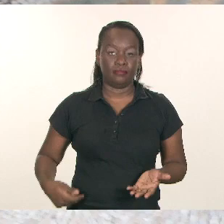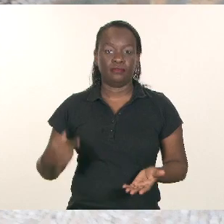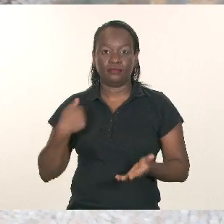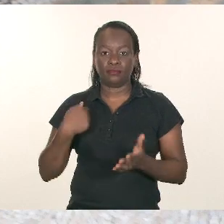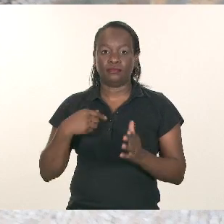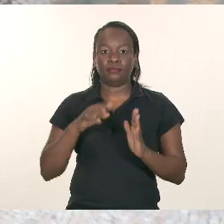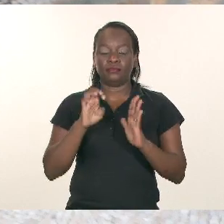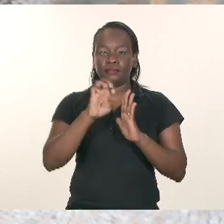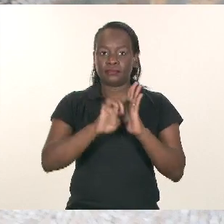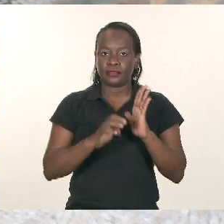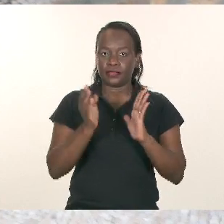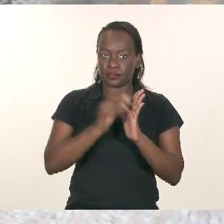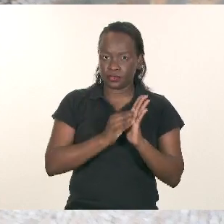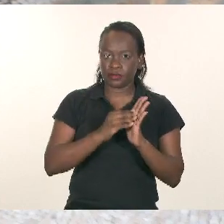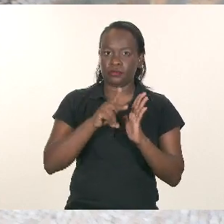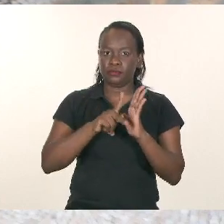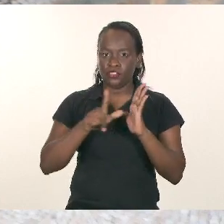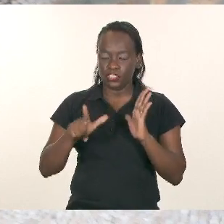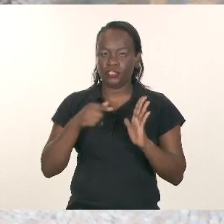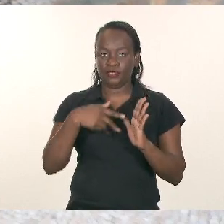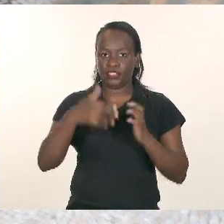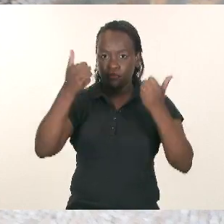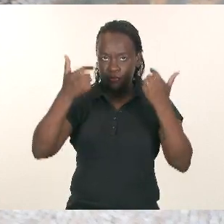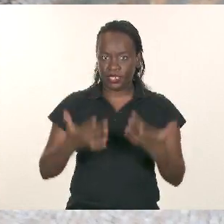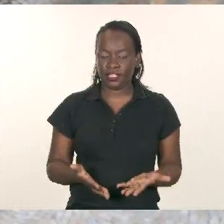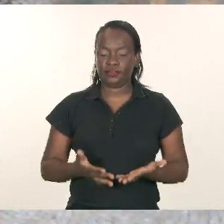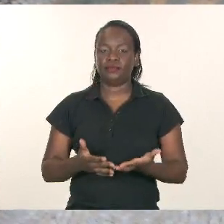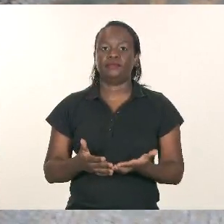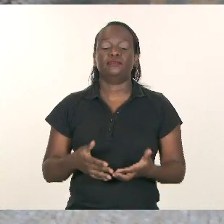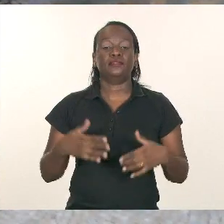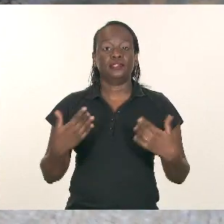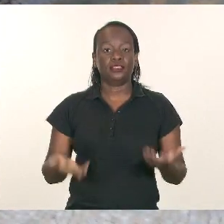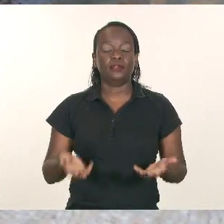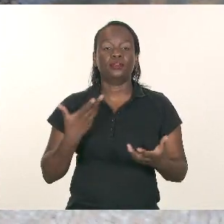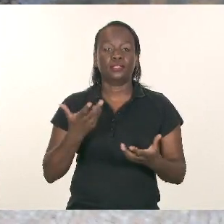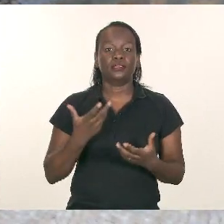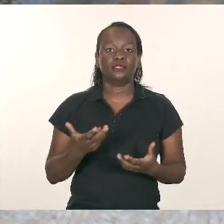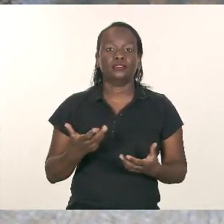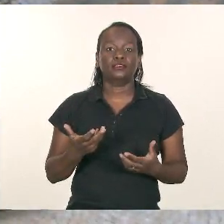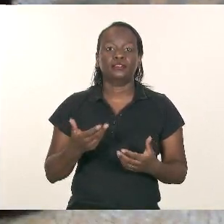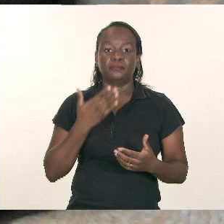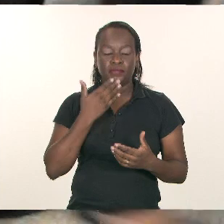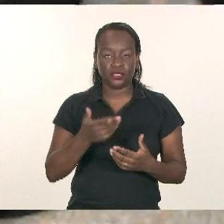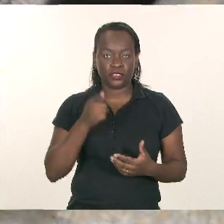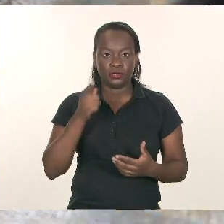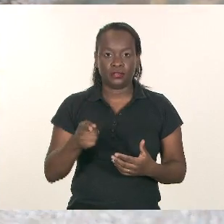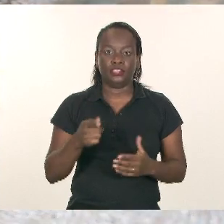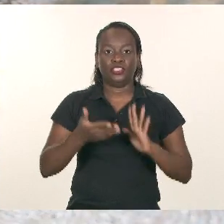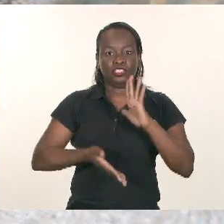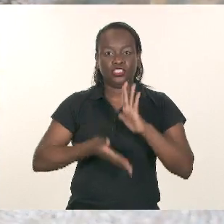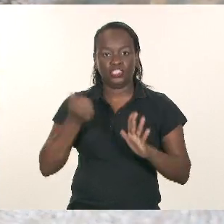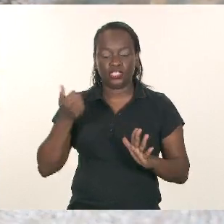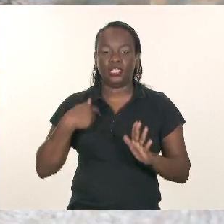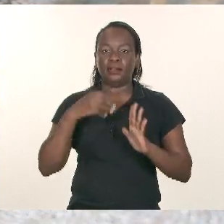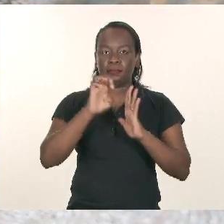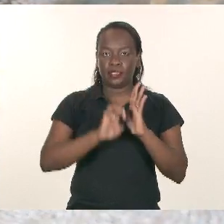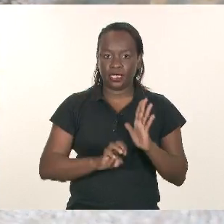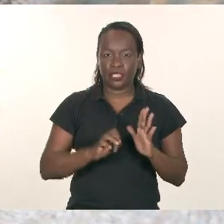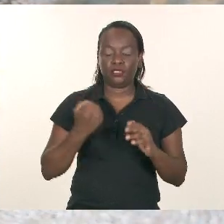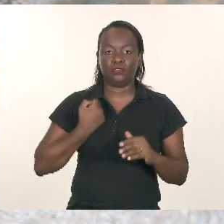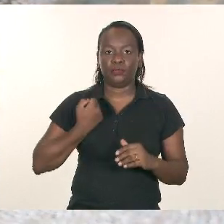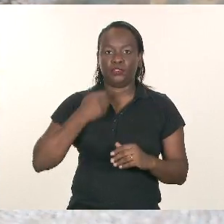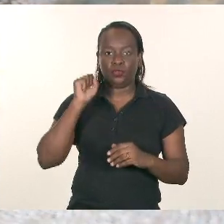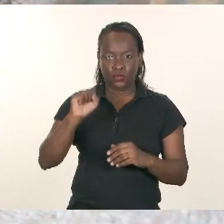uma emenda a esse projeto que o senhor ainda vai cantar e eu gostaria de solicitar ao senhor a retirada dessa emenda,